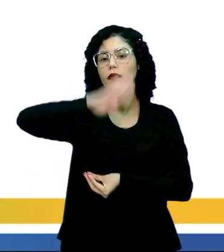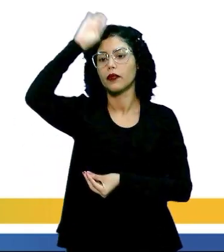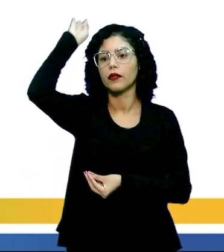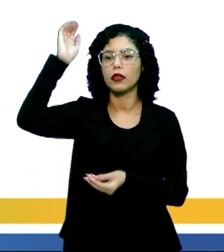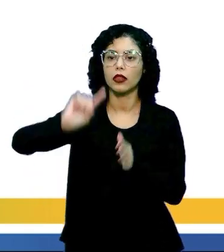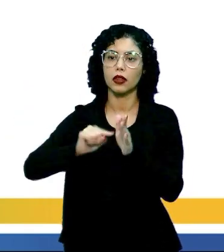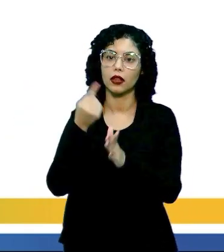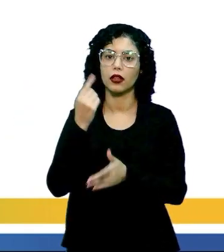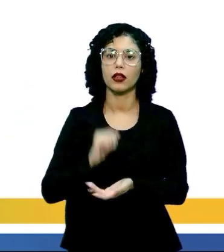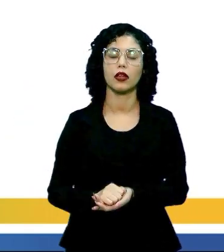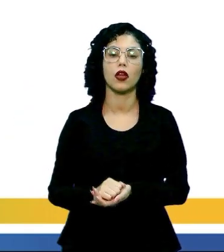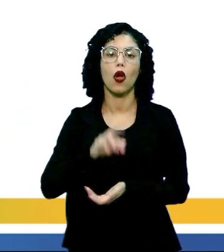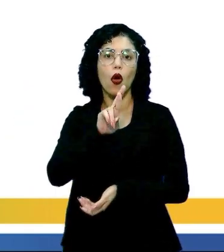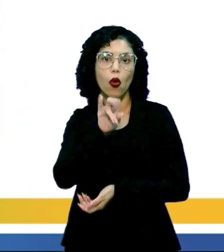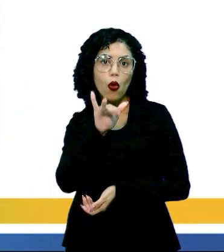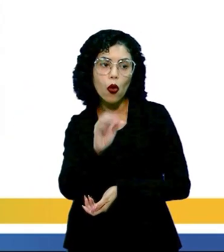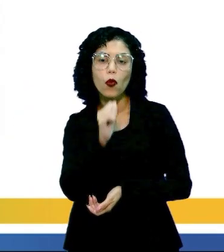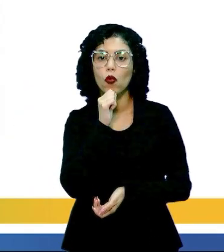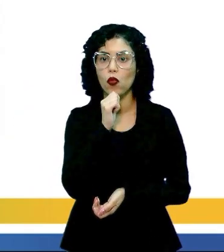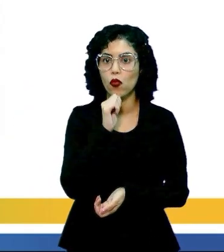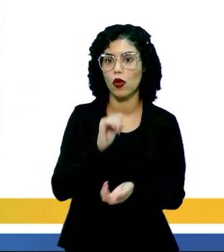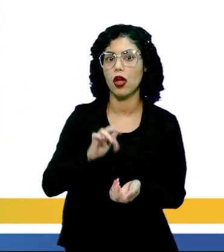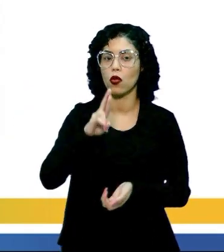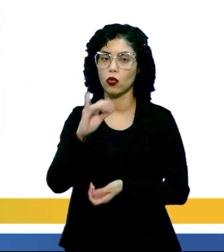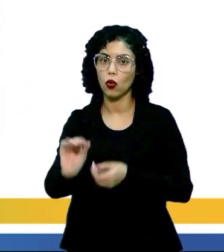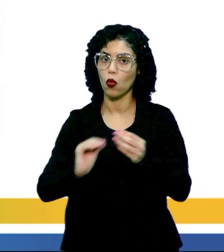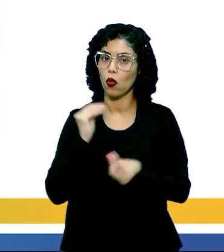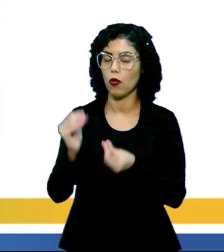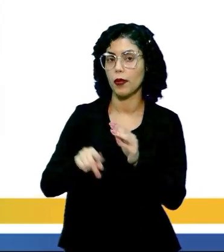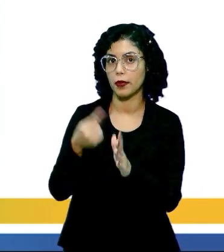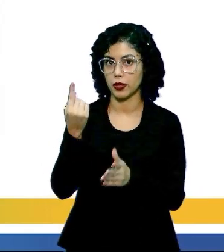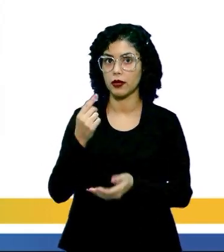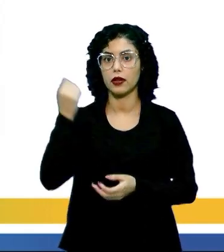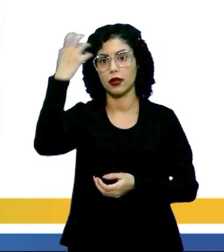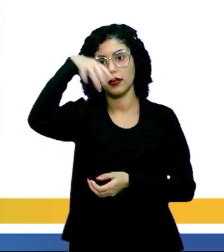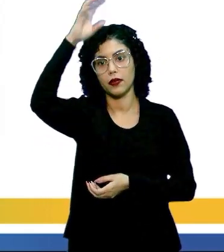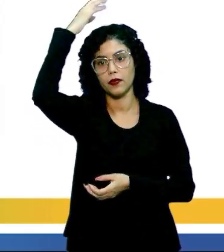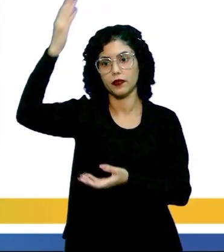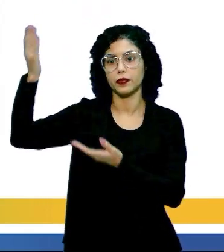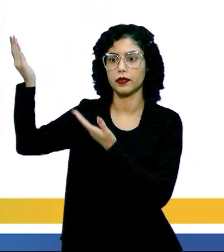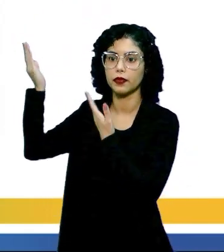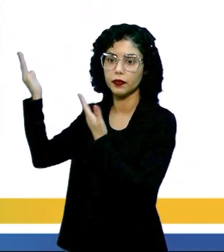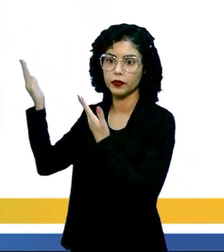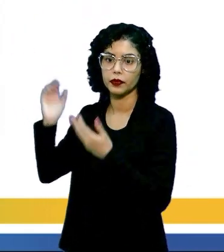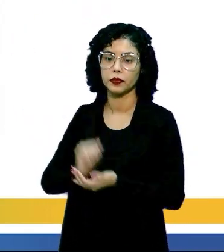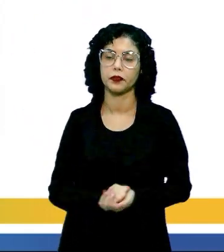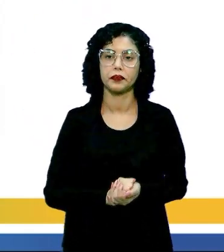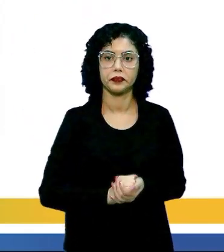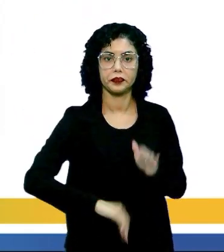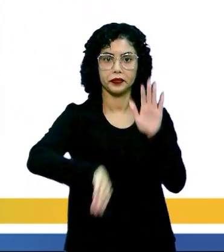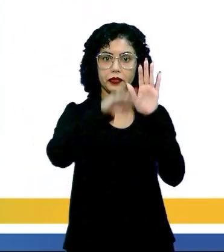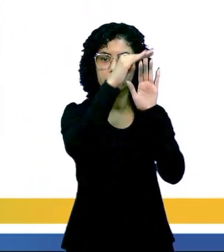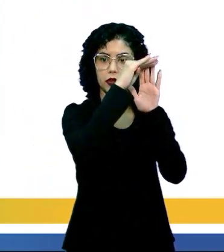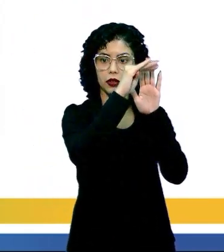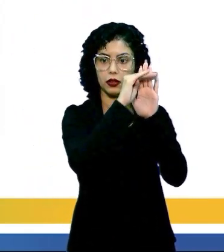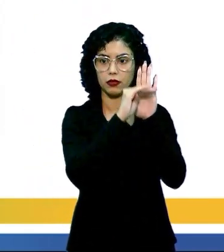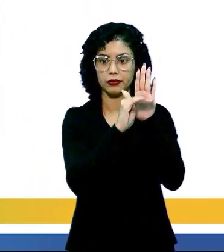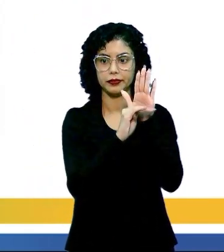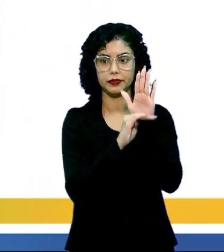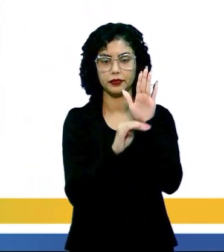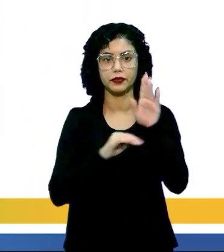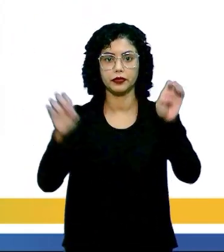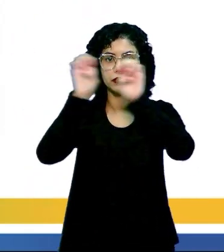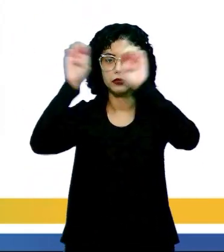primeiros reis, né, Rômulo era etrusco como primeiro rei. E aí eu trago para vocês inicialmente